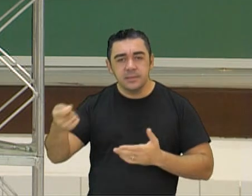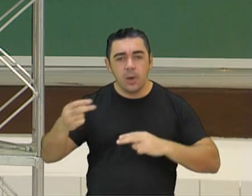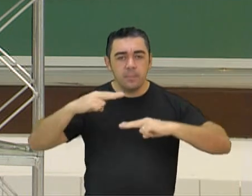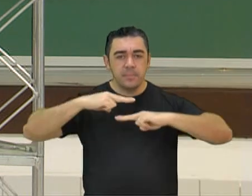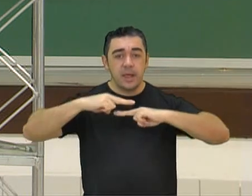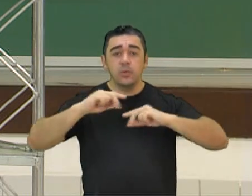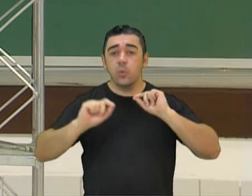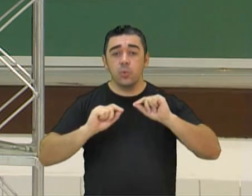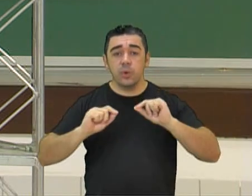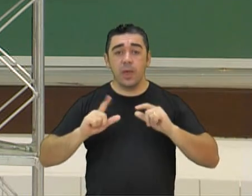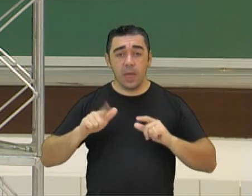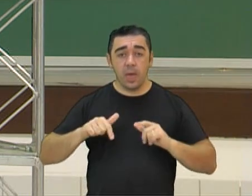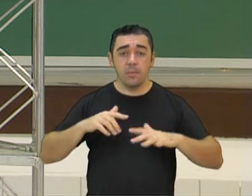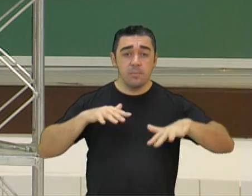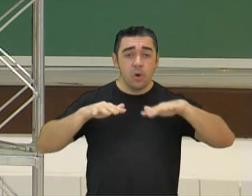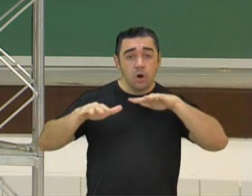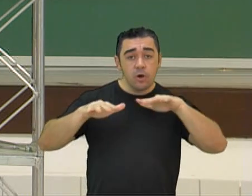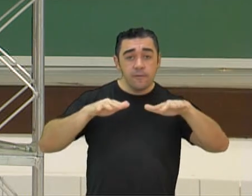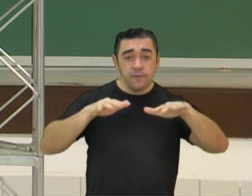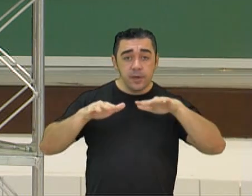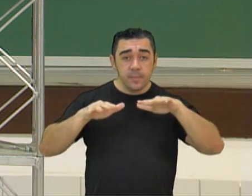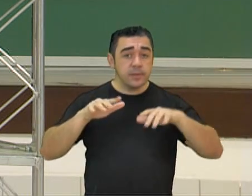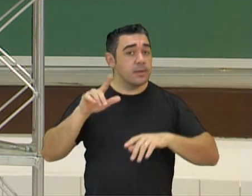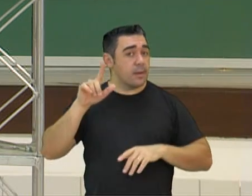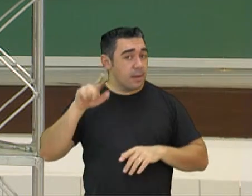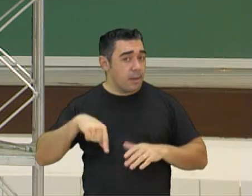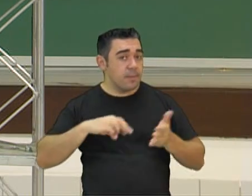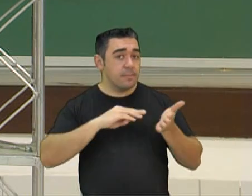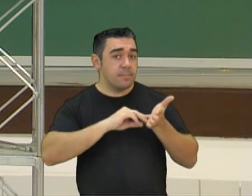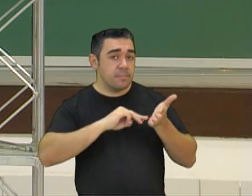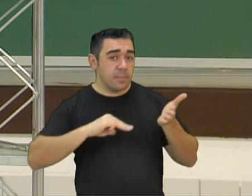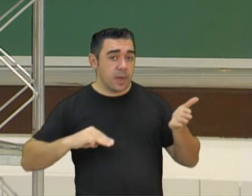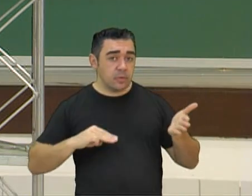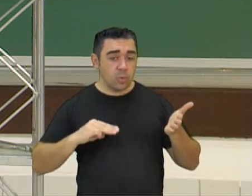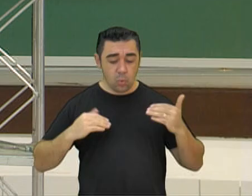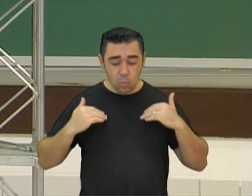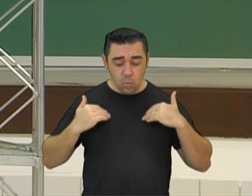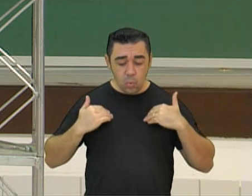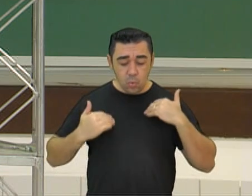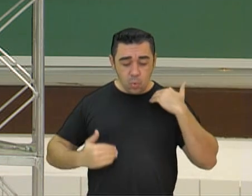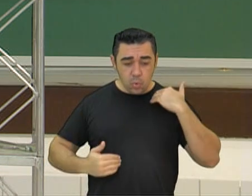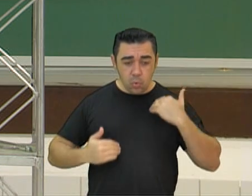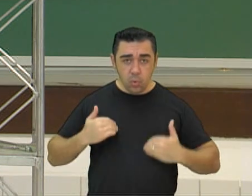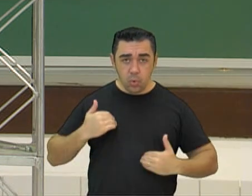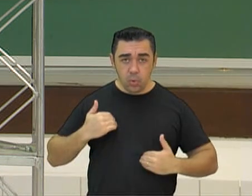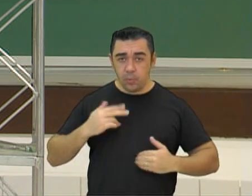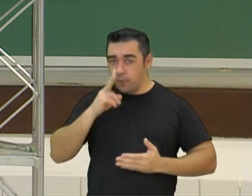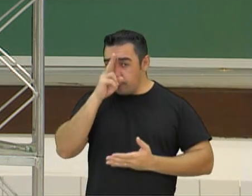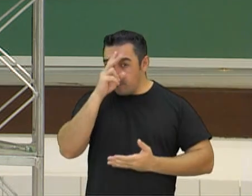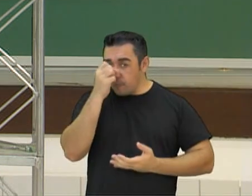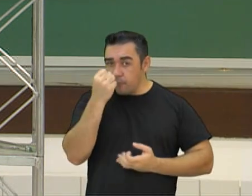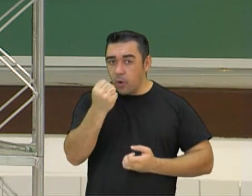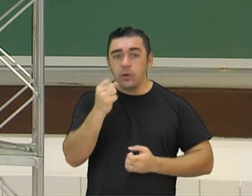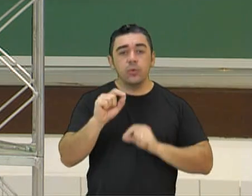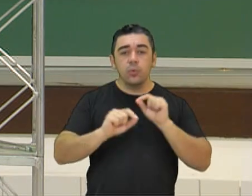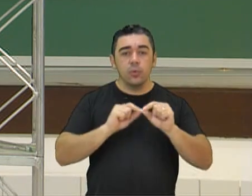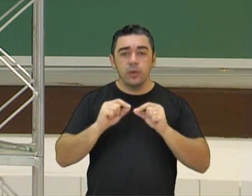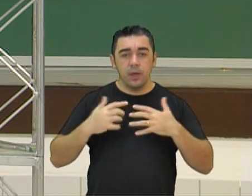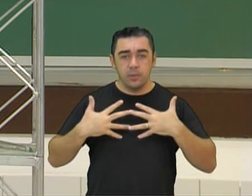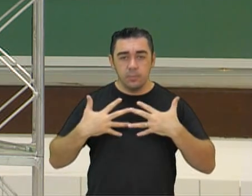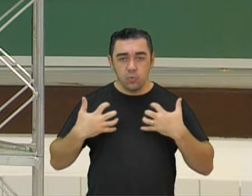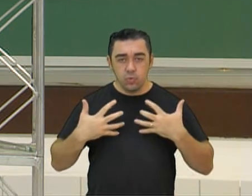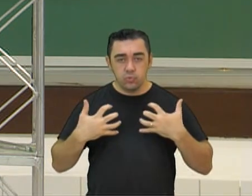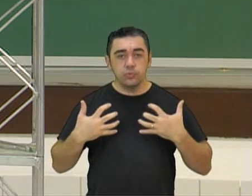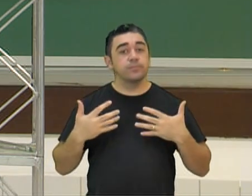arte de controlar os movimentos. É um método de fortalecimento que tem como princípio fortalecimento